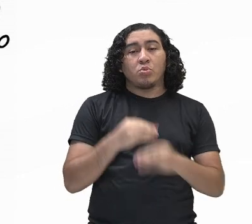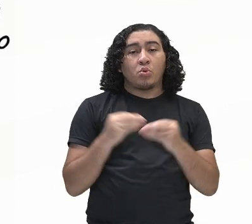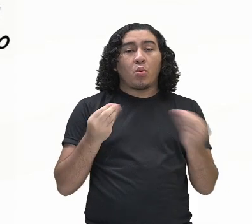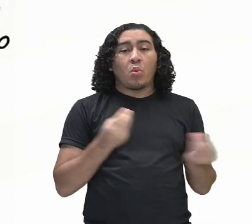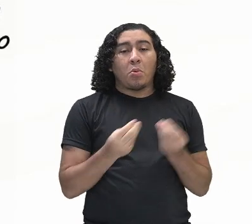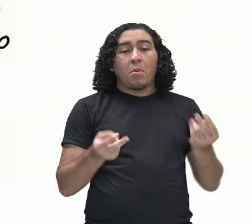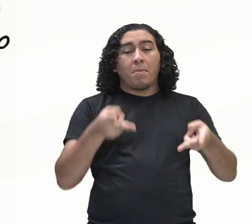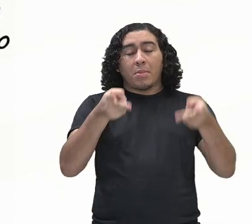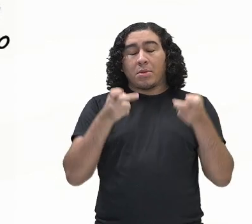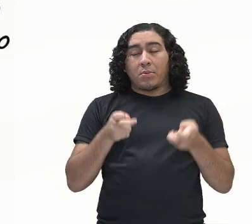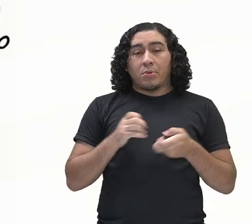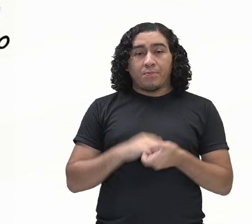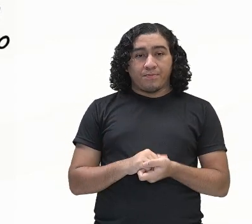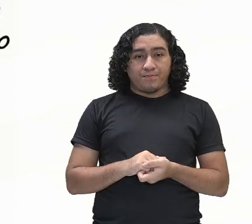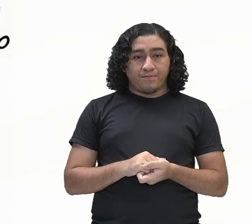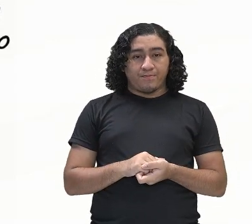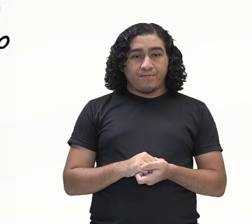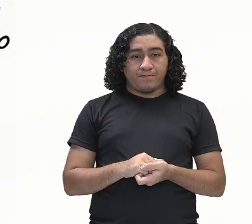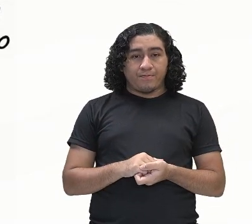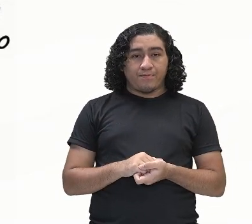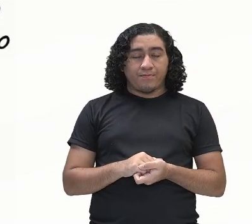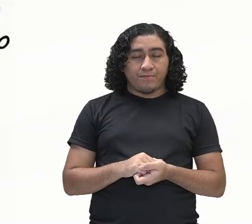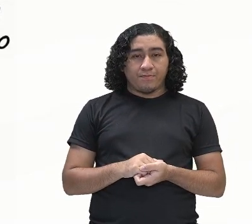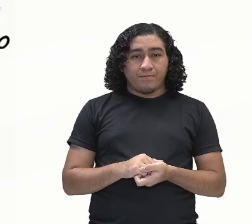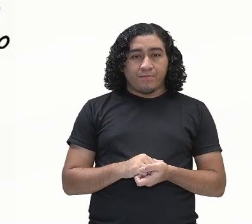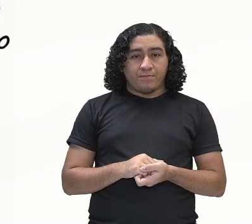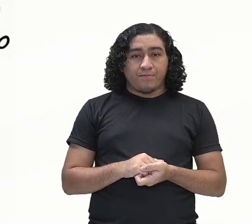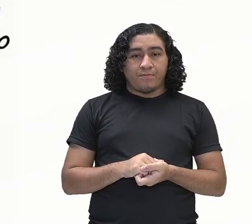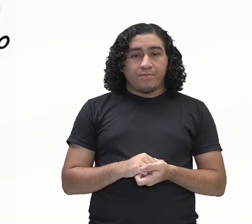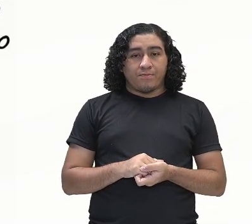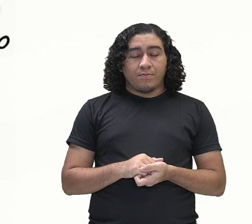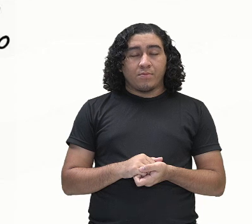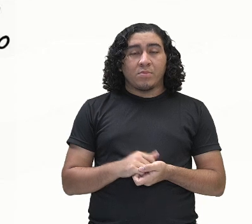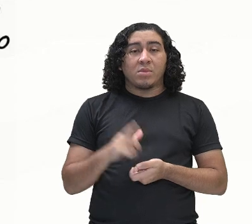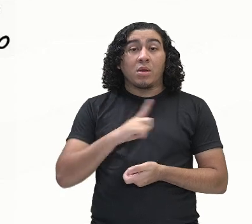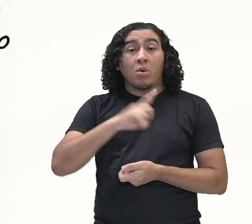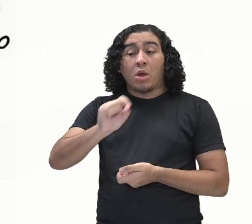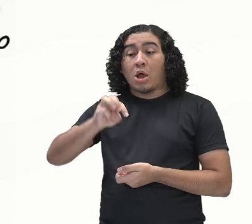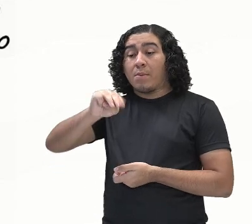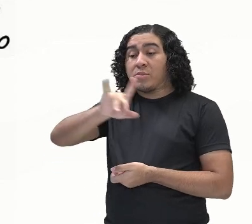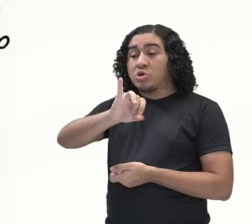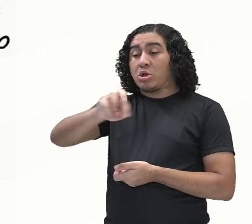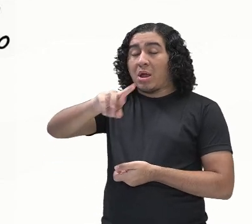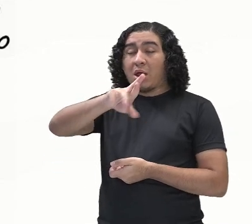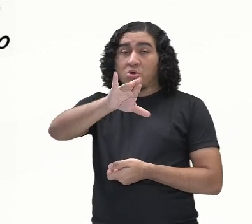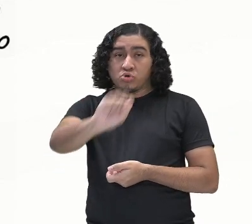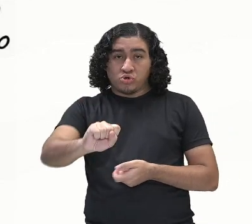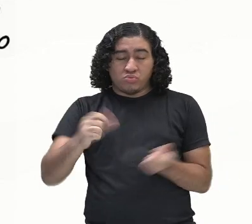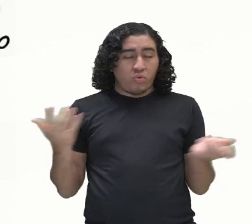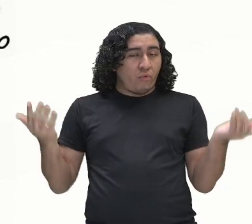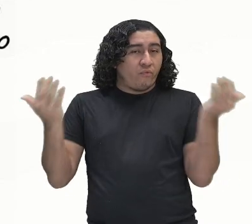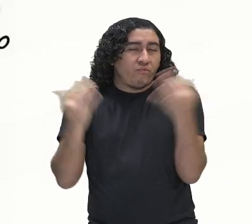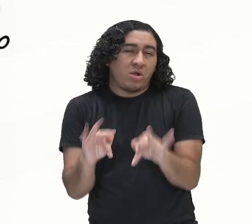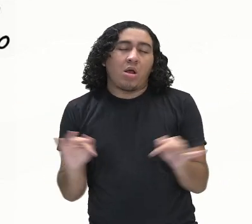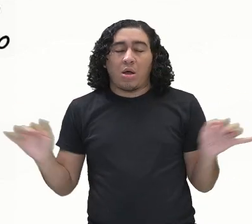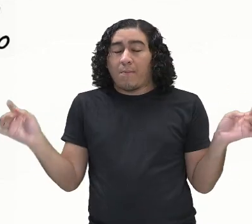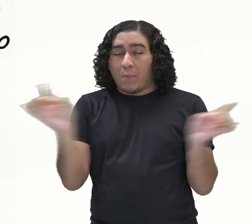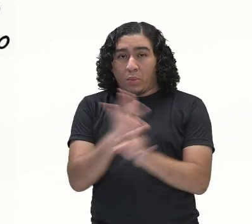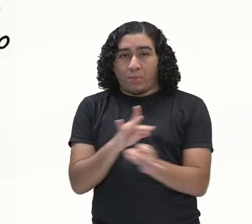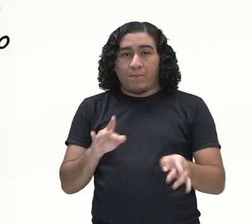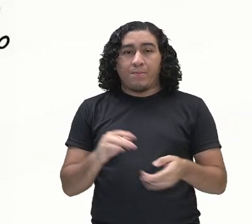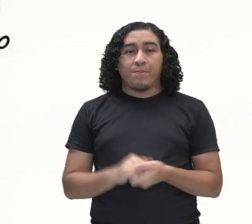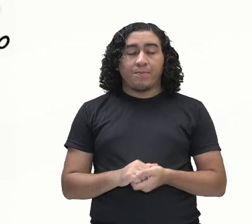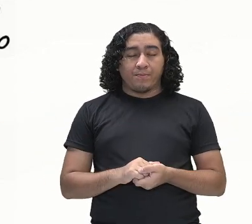observa a imposição do fim do poder dos missionários, né? Lá daquele primeiro período que a gente observou,